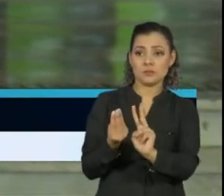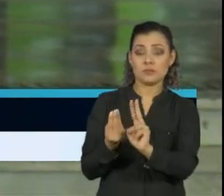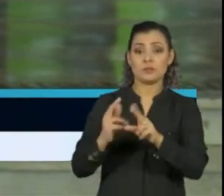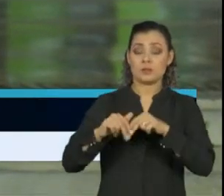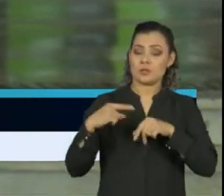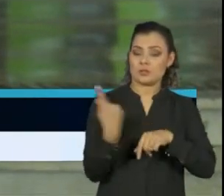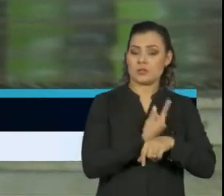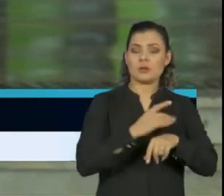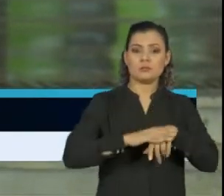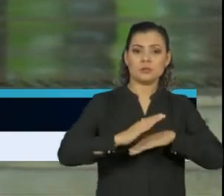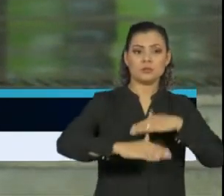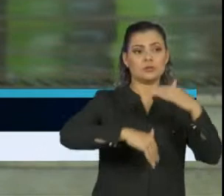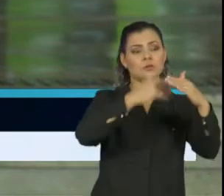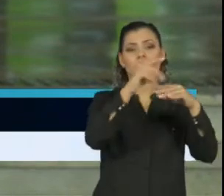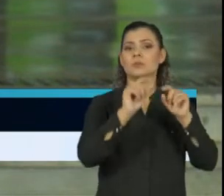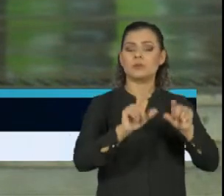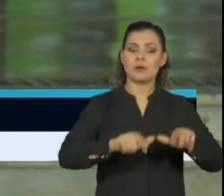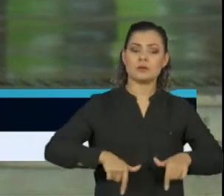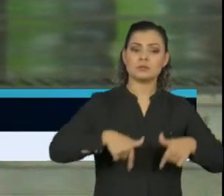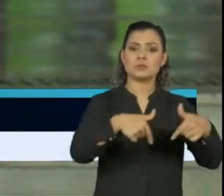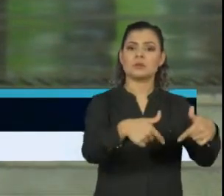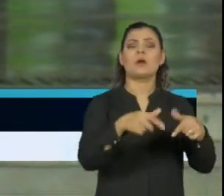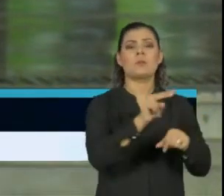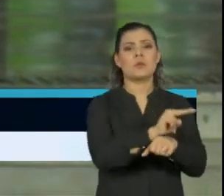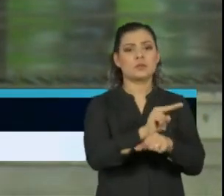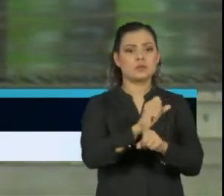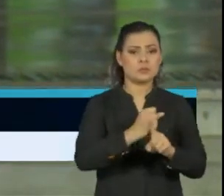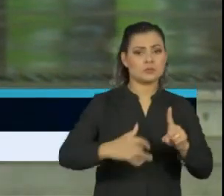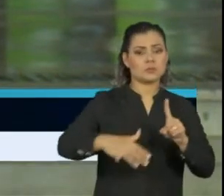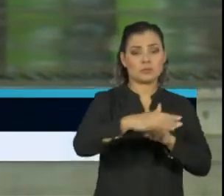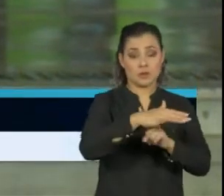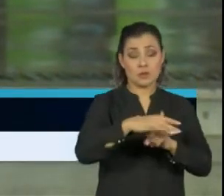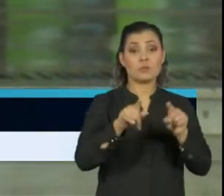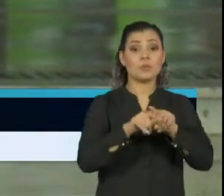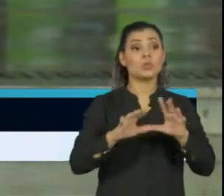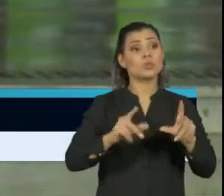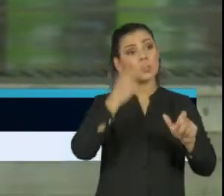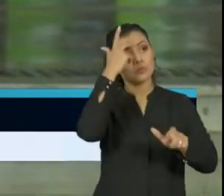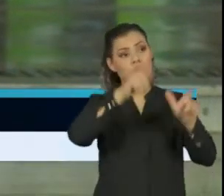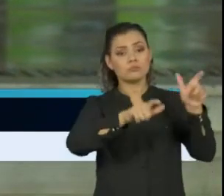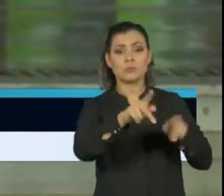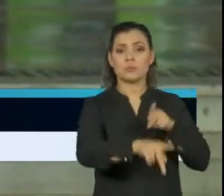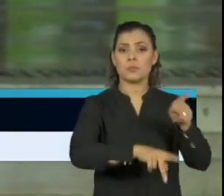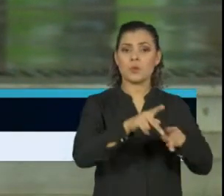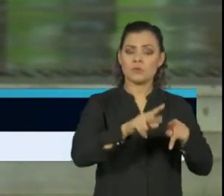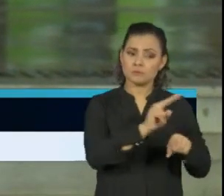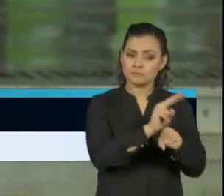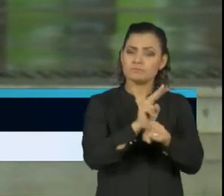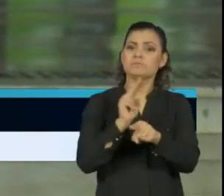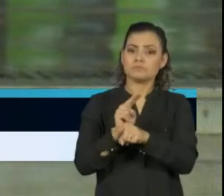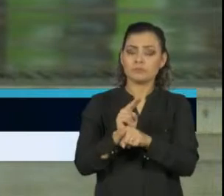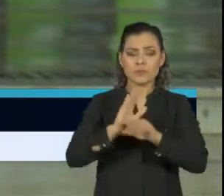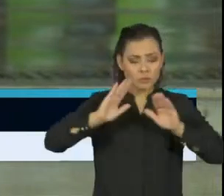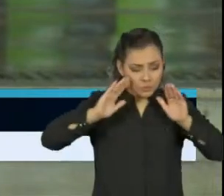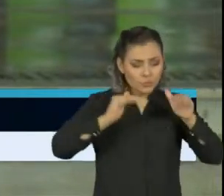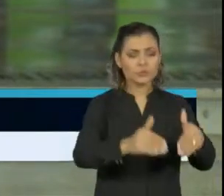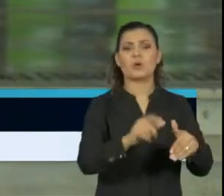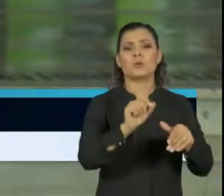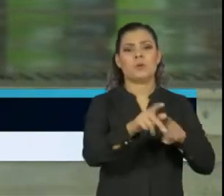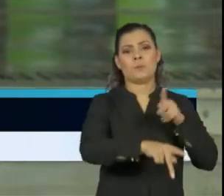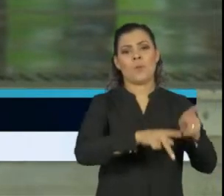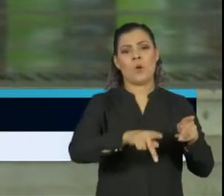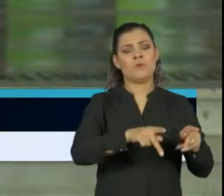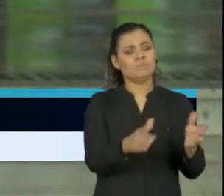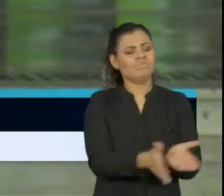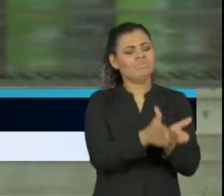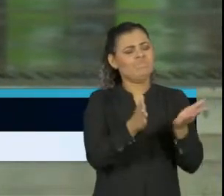desenvolvemos e implementamos ações de proteção social para toda a população, mas com foco na população